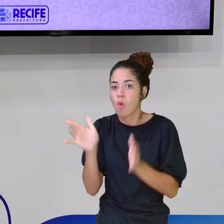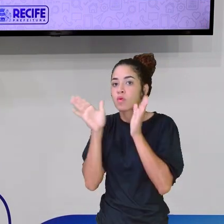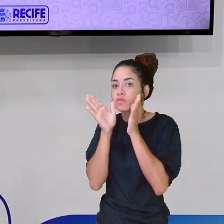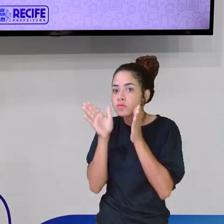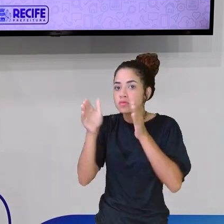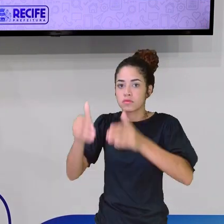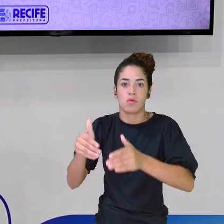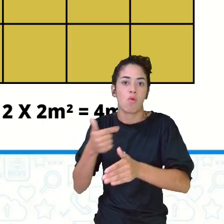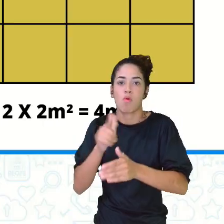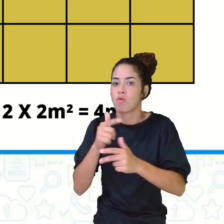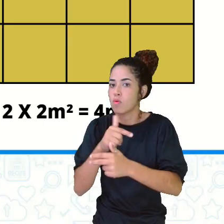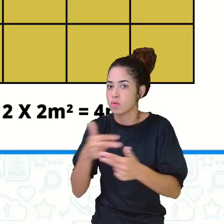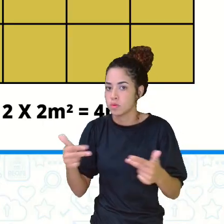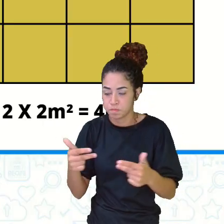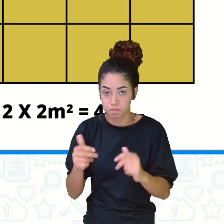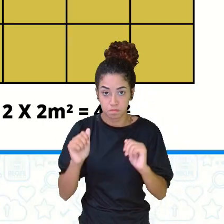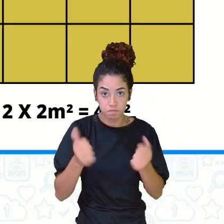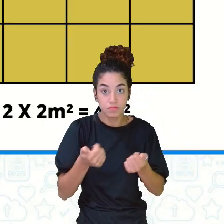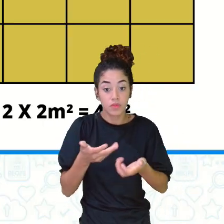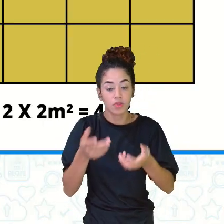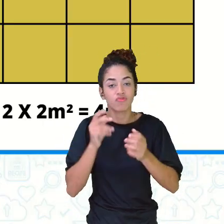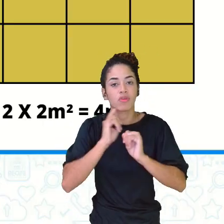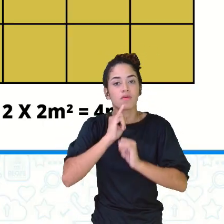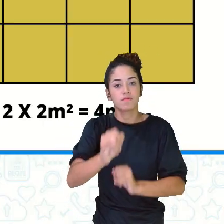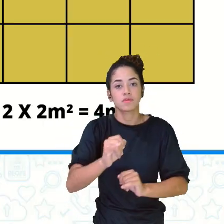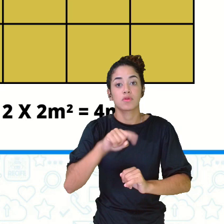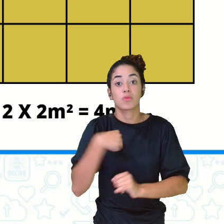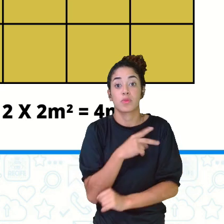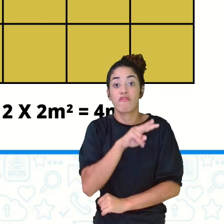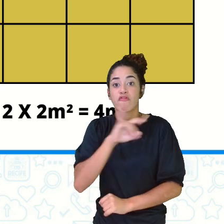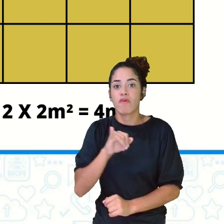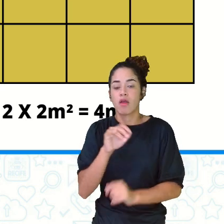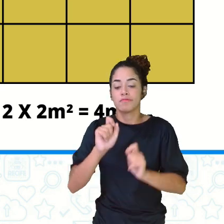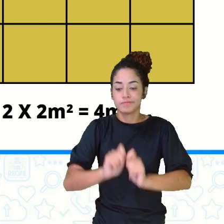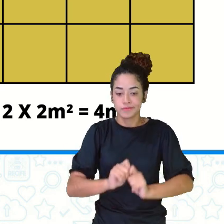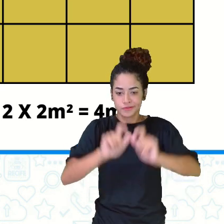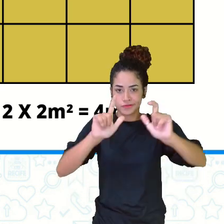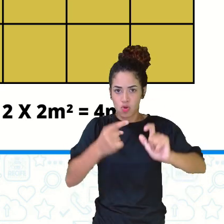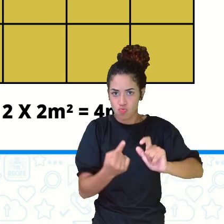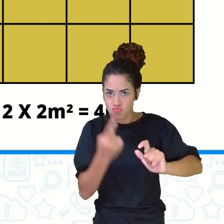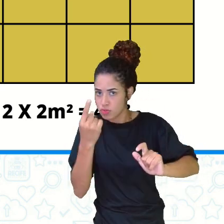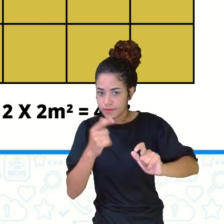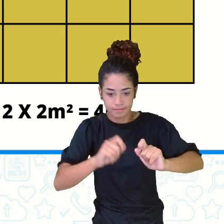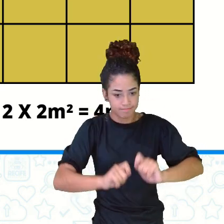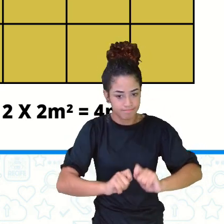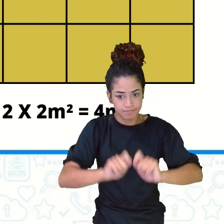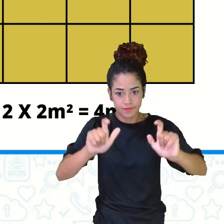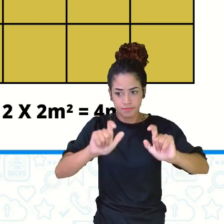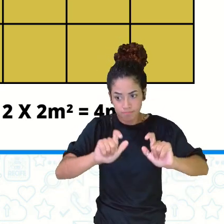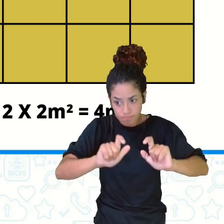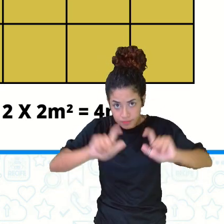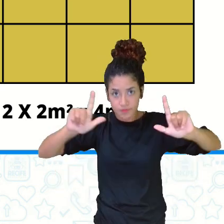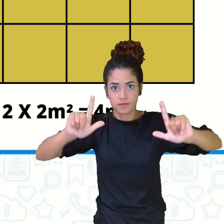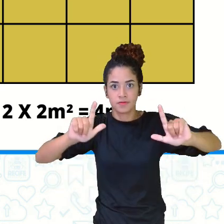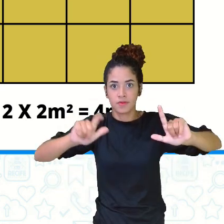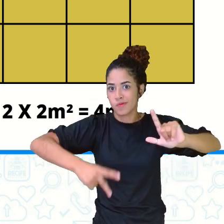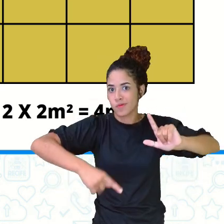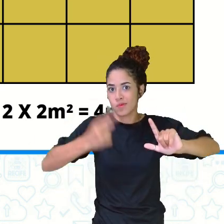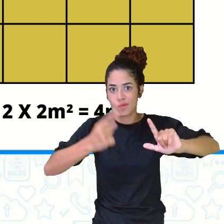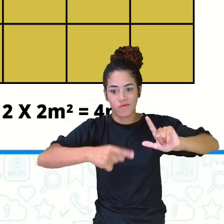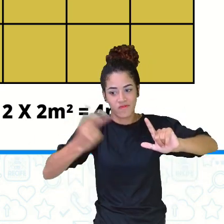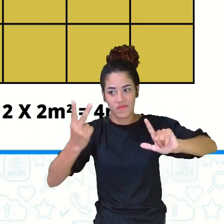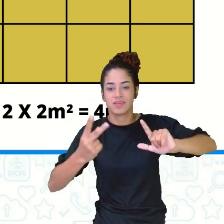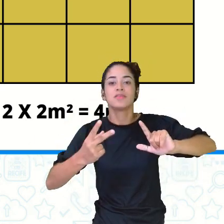vocês que a gente vai ampliar em 2 vezes. Se eu estou dizendo que eu vou ampliar